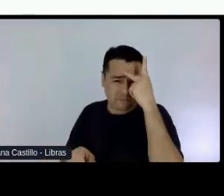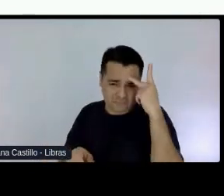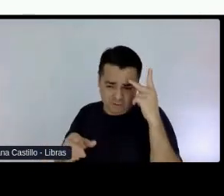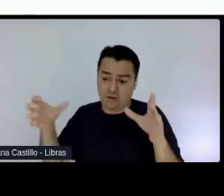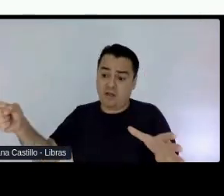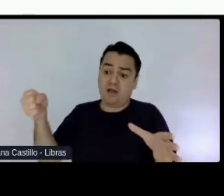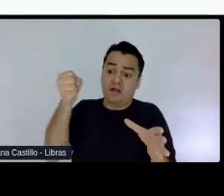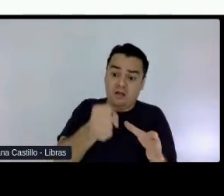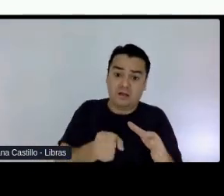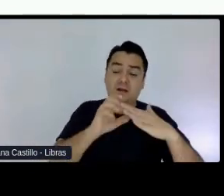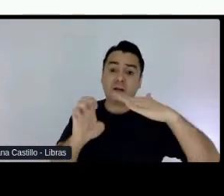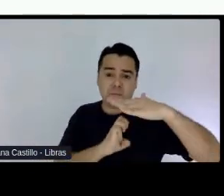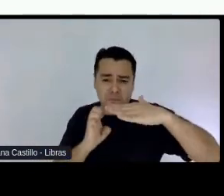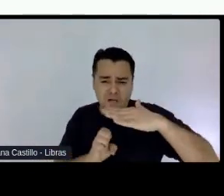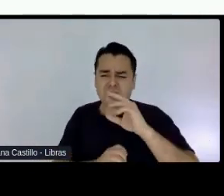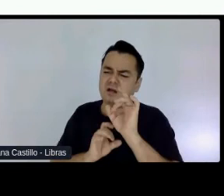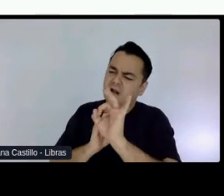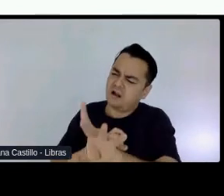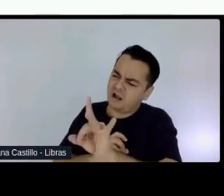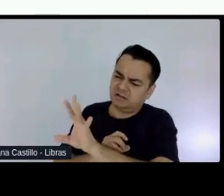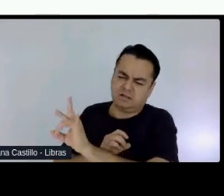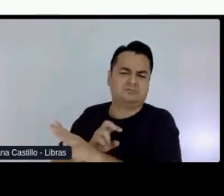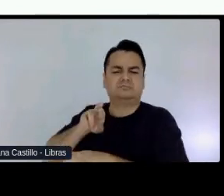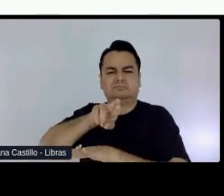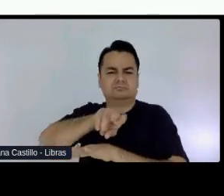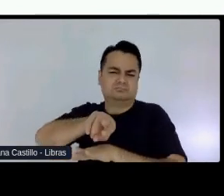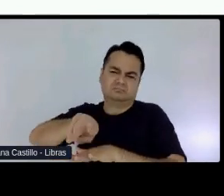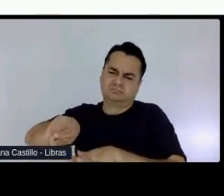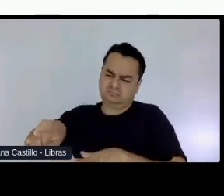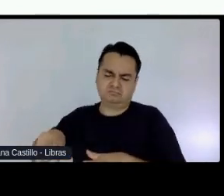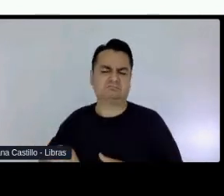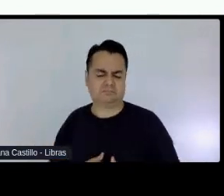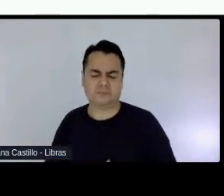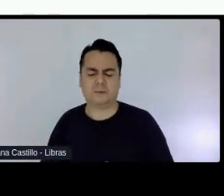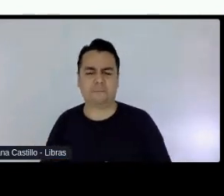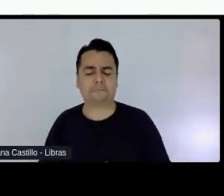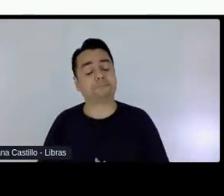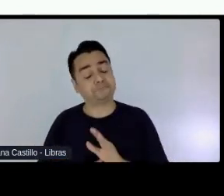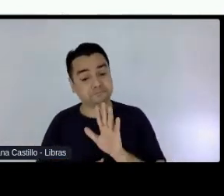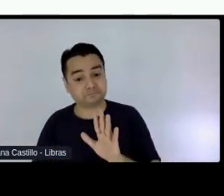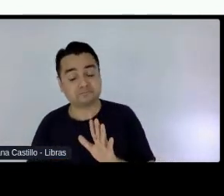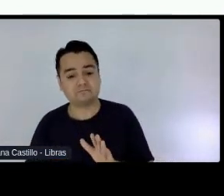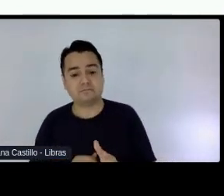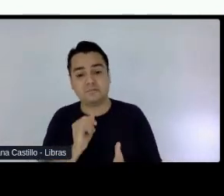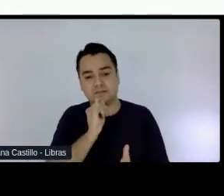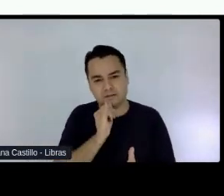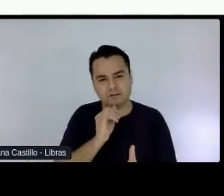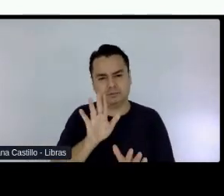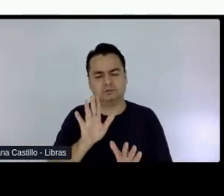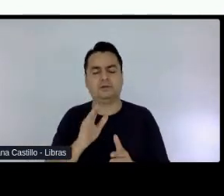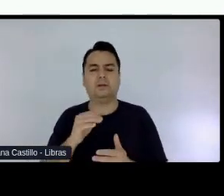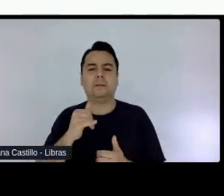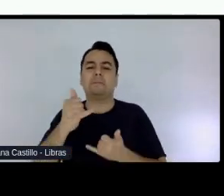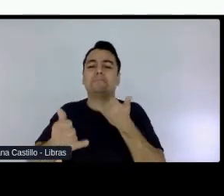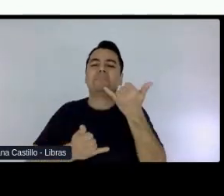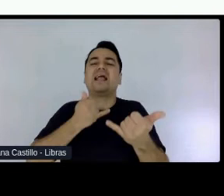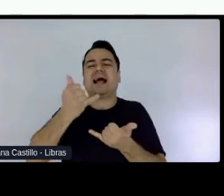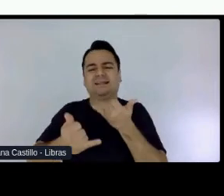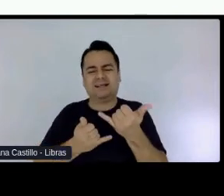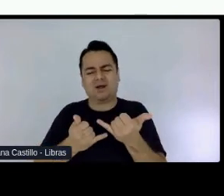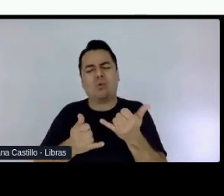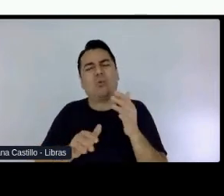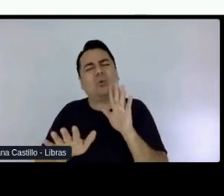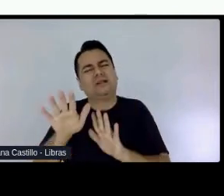estamos falando de times inclusivos, né? E aí, assim, brincadeiras, né? Ter cuidado